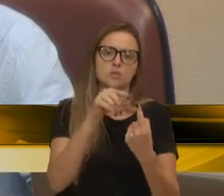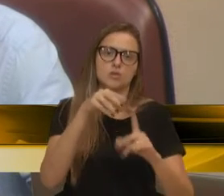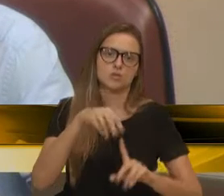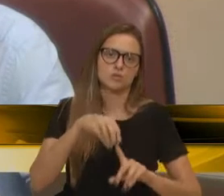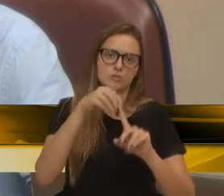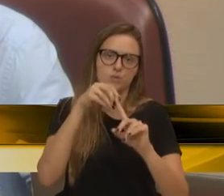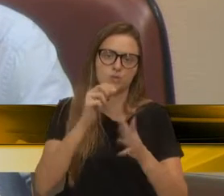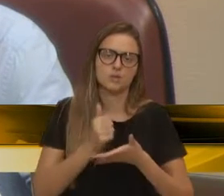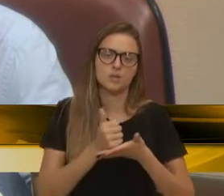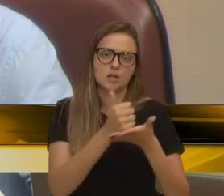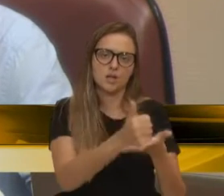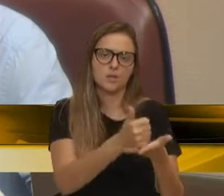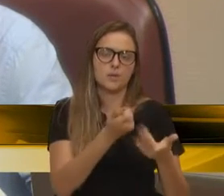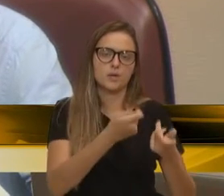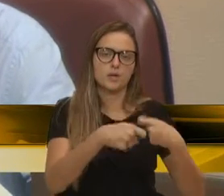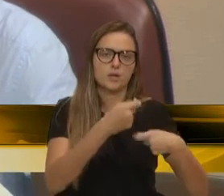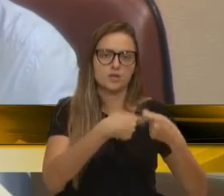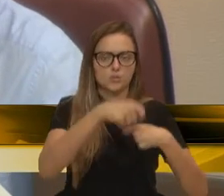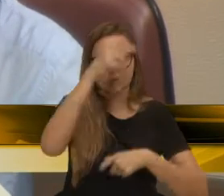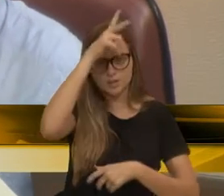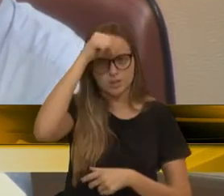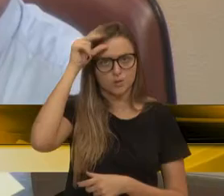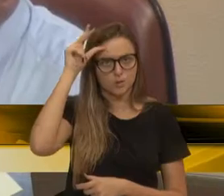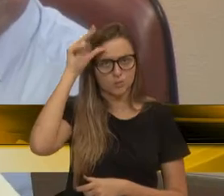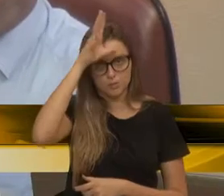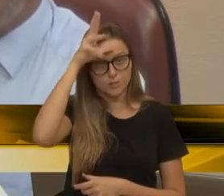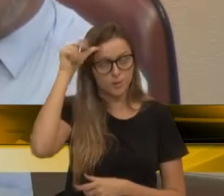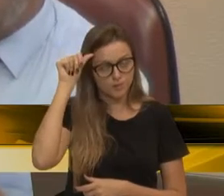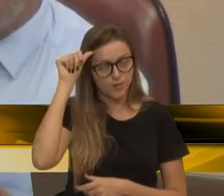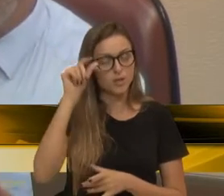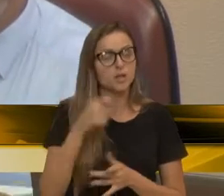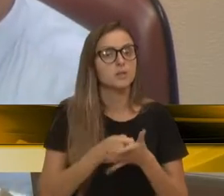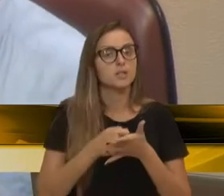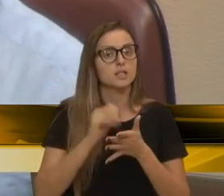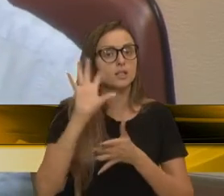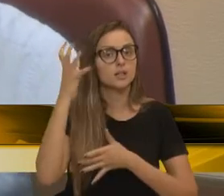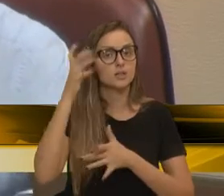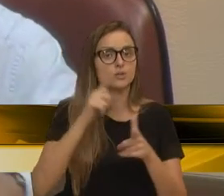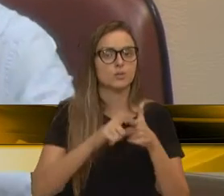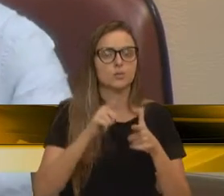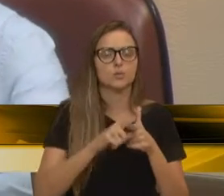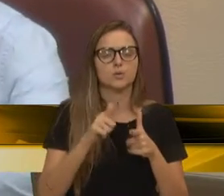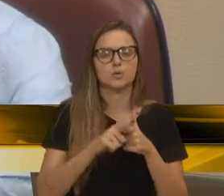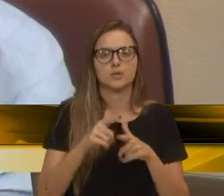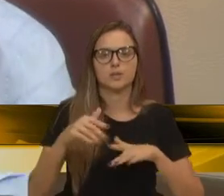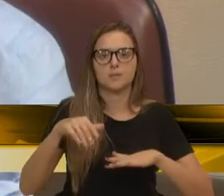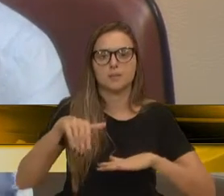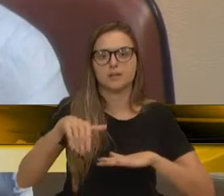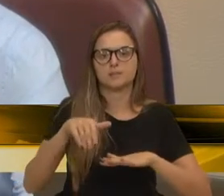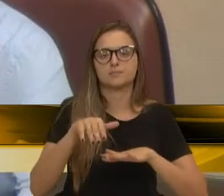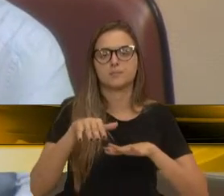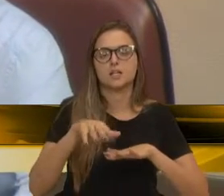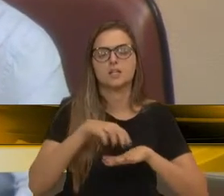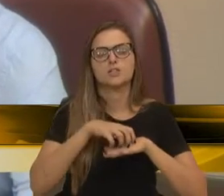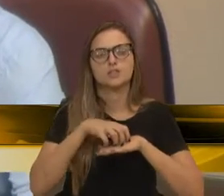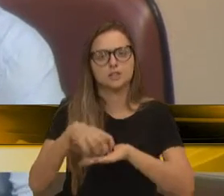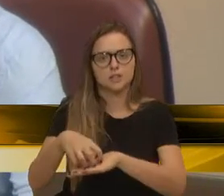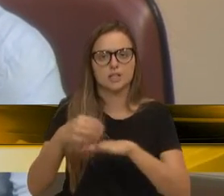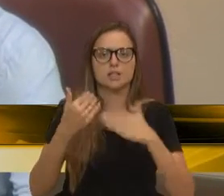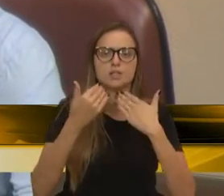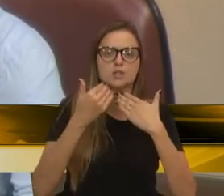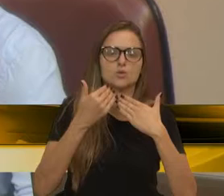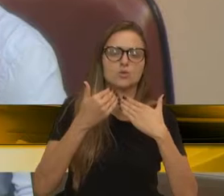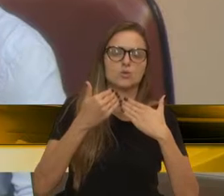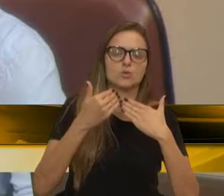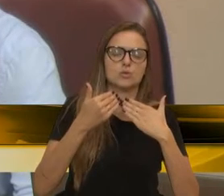assessorar a administração municipal na busca de soluções aos problemas de trânsito e transportes apreciar e